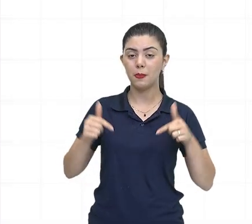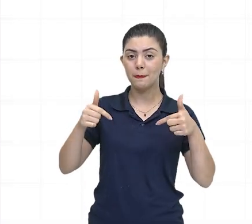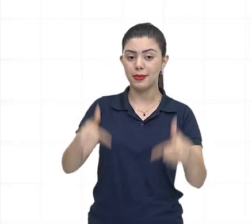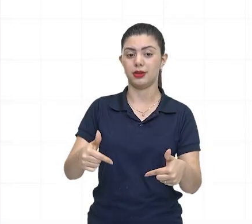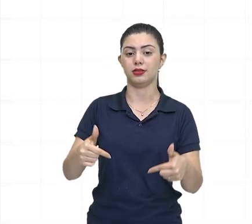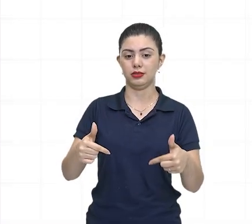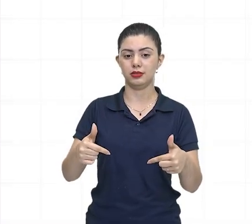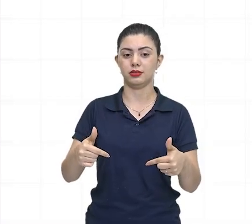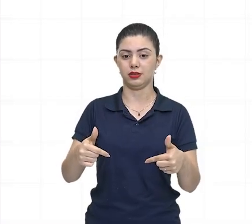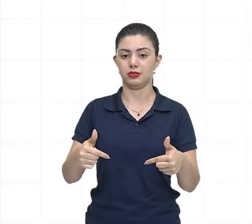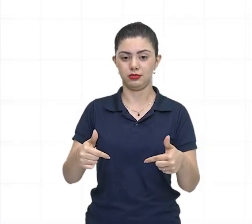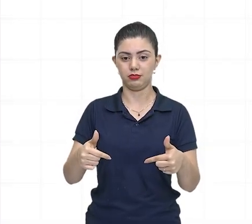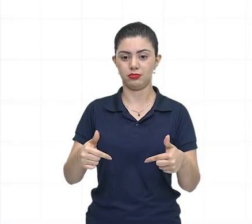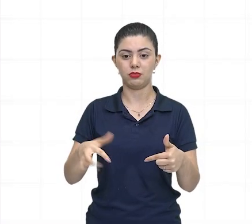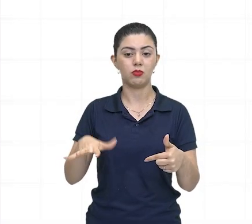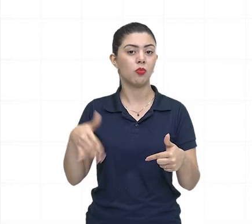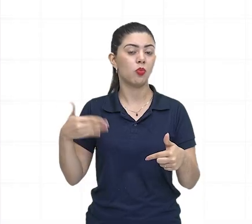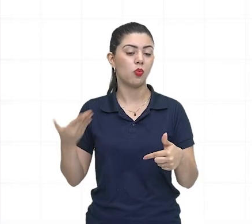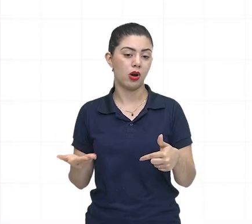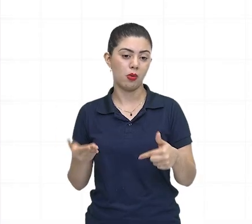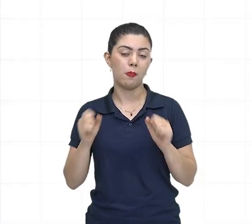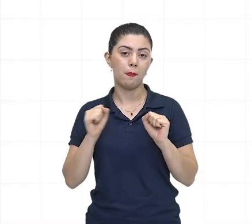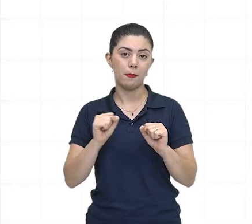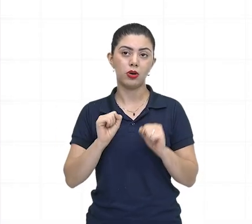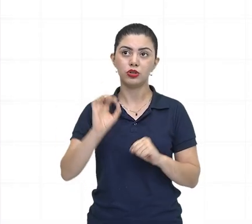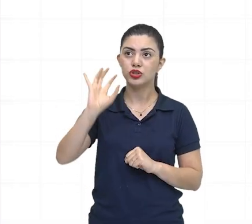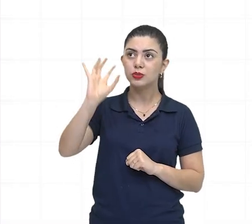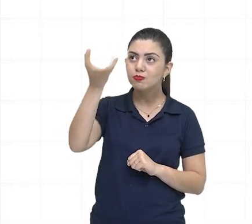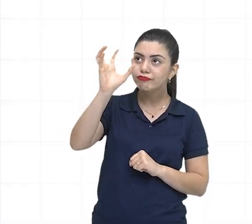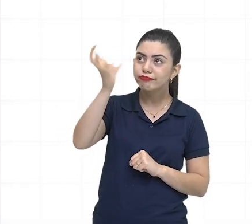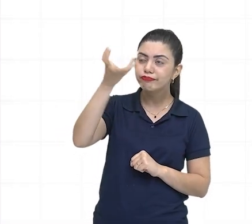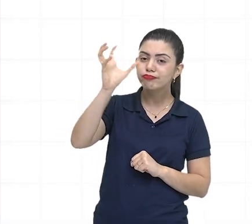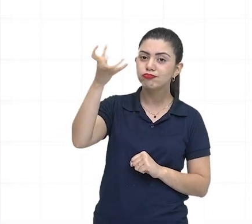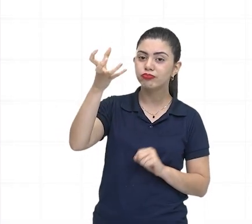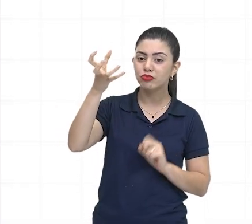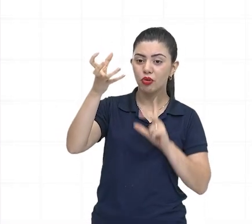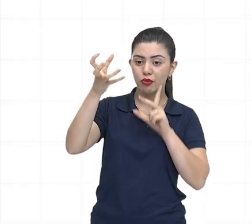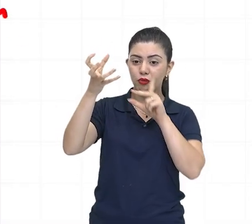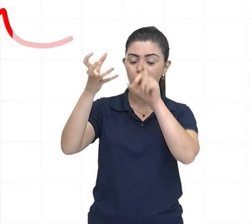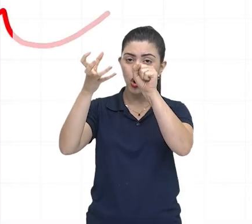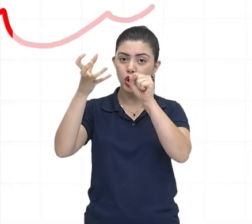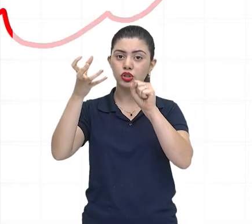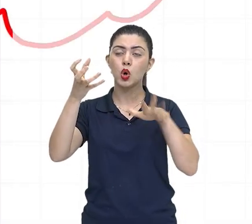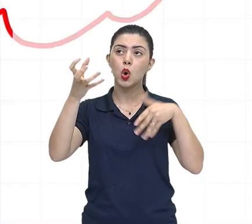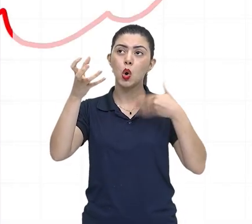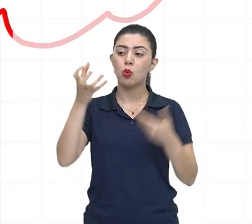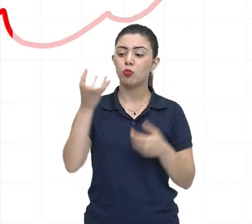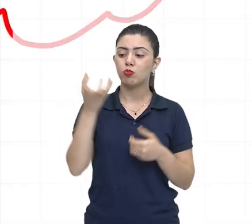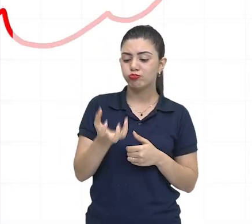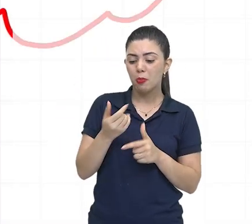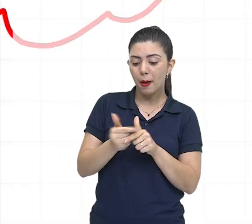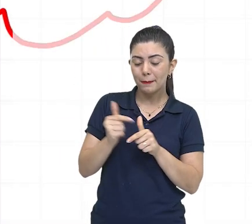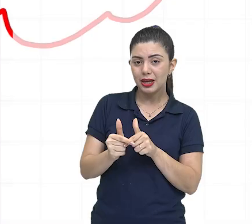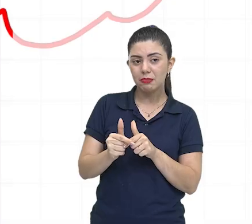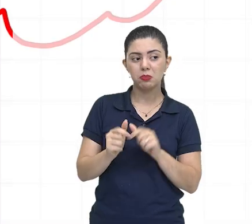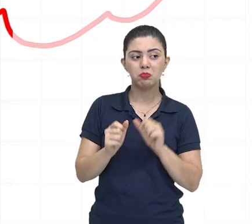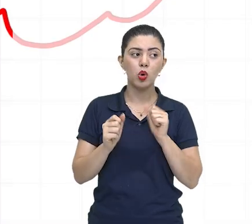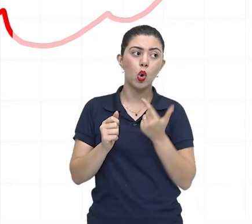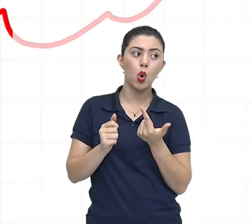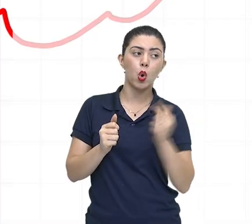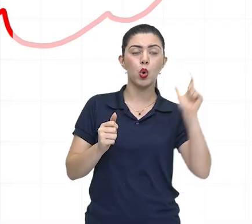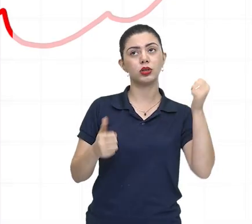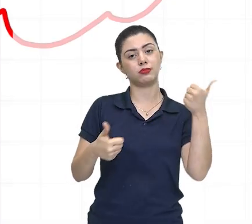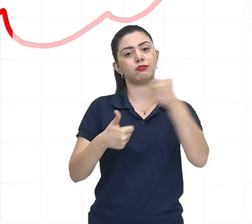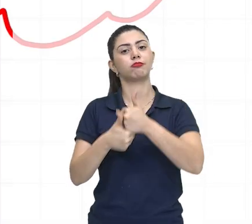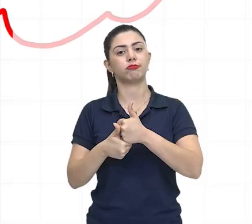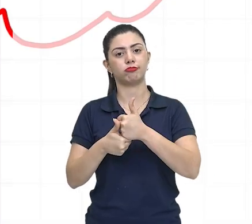desse fluxograma, nós temos plugar a lâmpada e nós temos trocar a lâmpada.